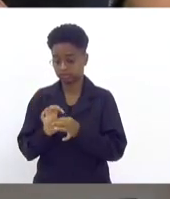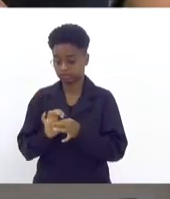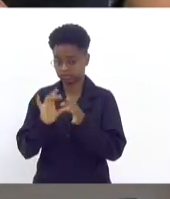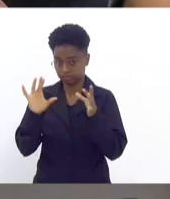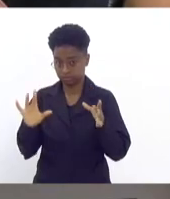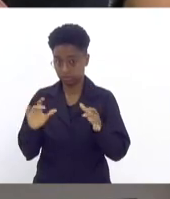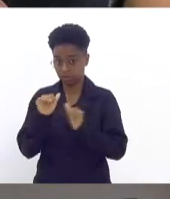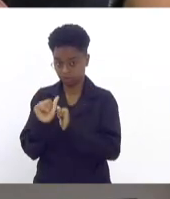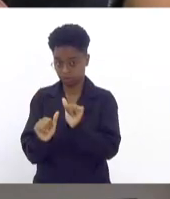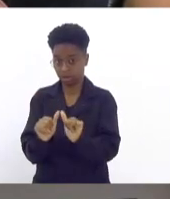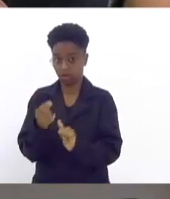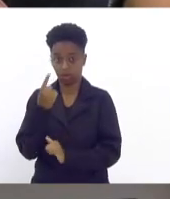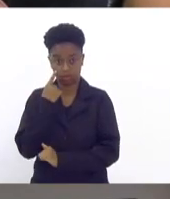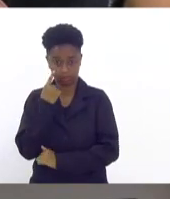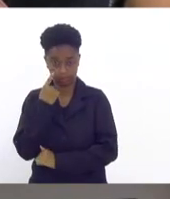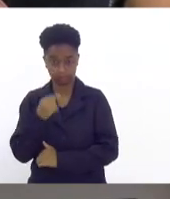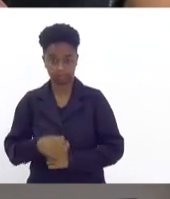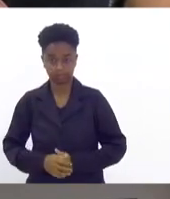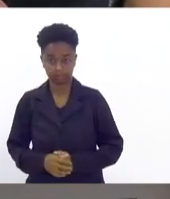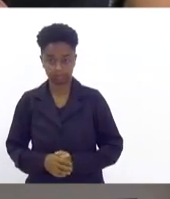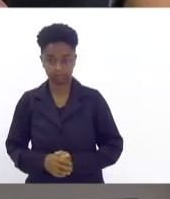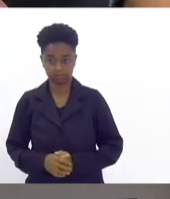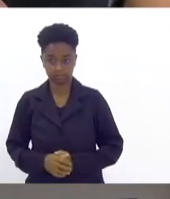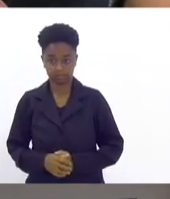autorizativo. Veja bem.